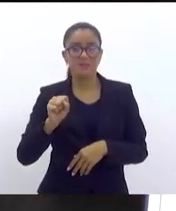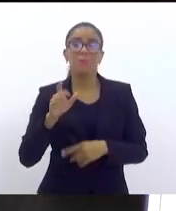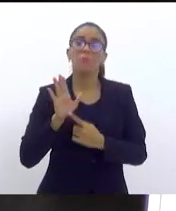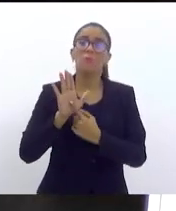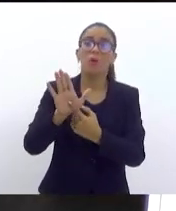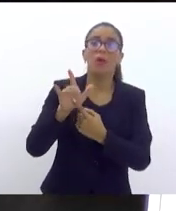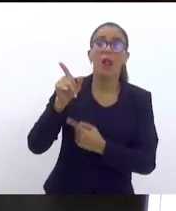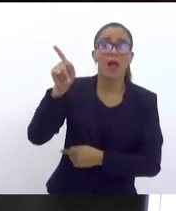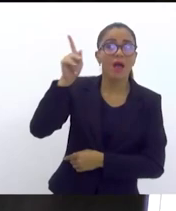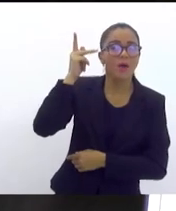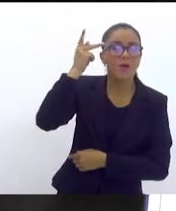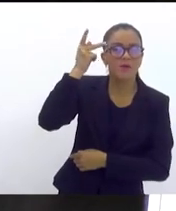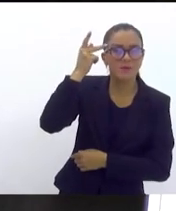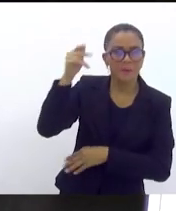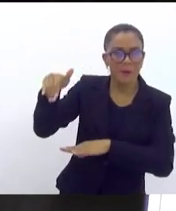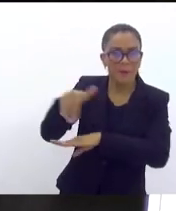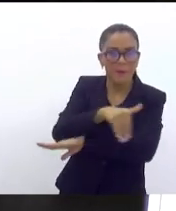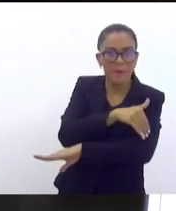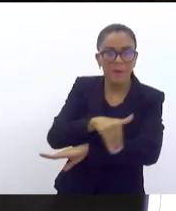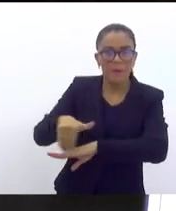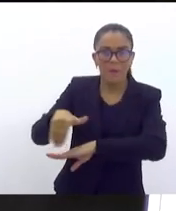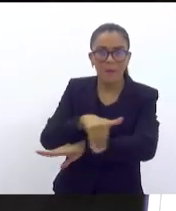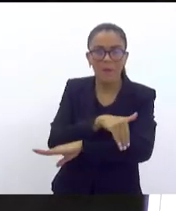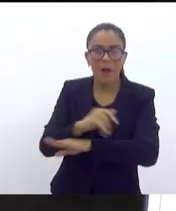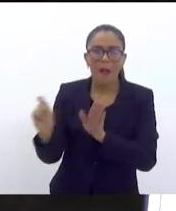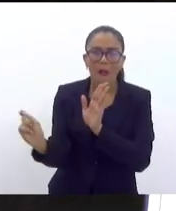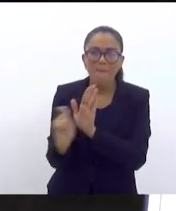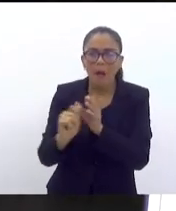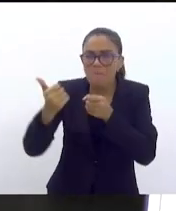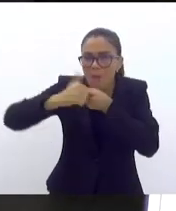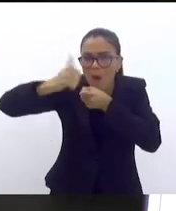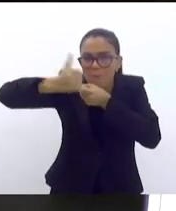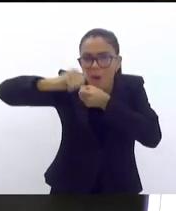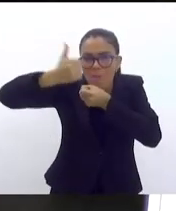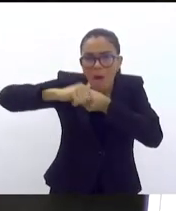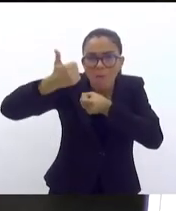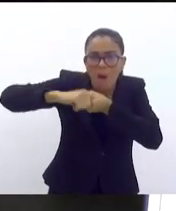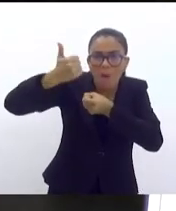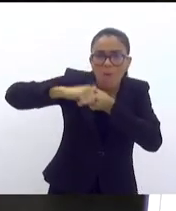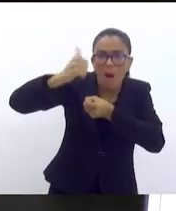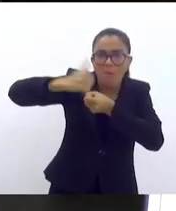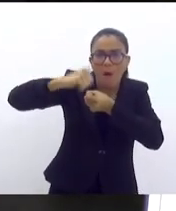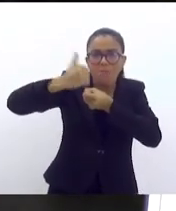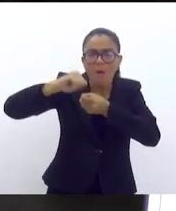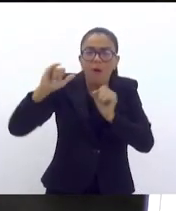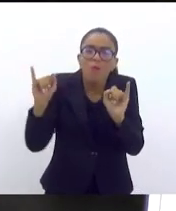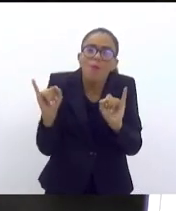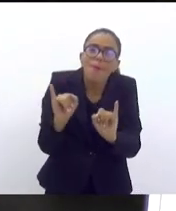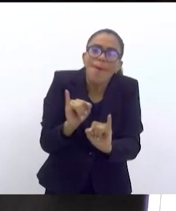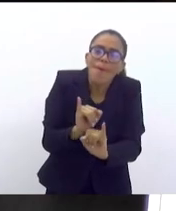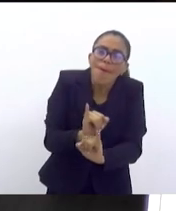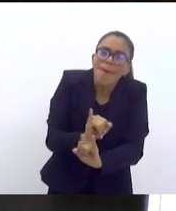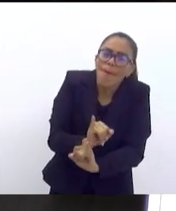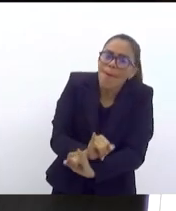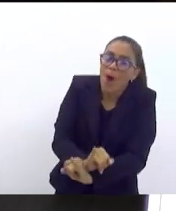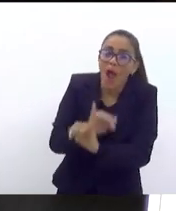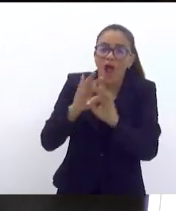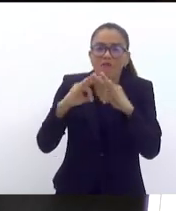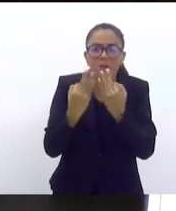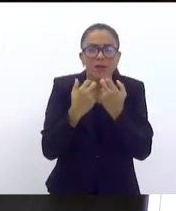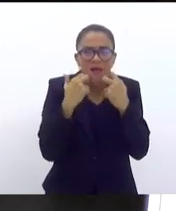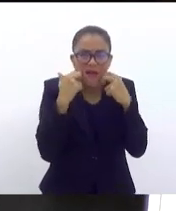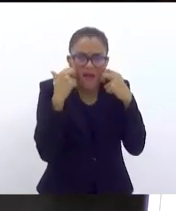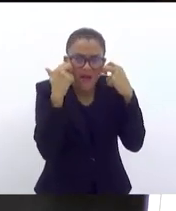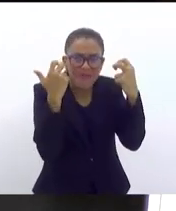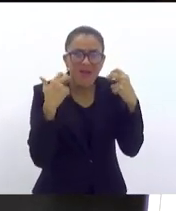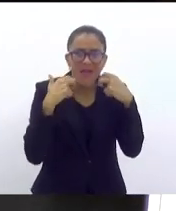ruas de São Paulo chafurdado no crack morrendo dando vergonha a mãe dele a família dele